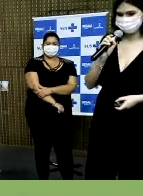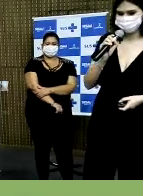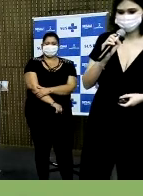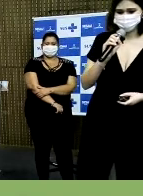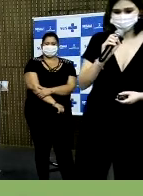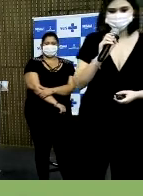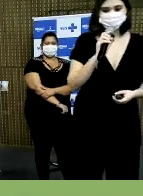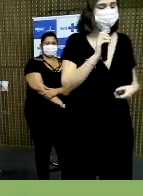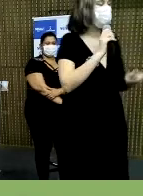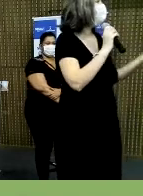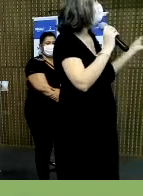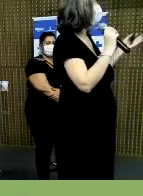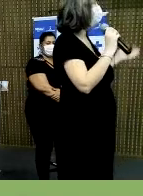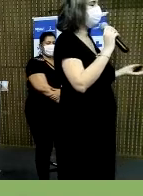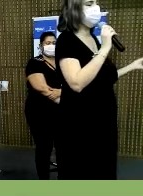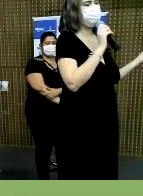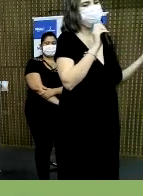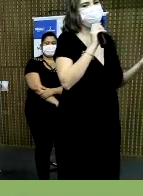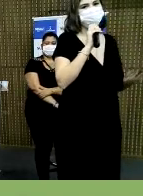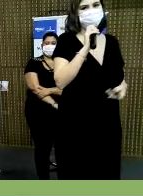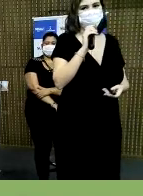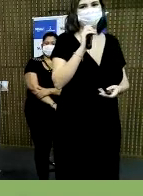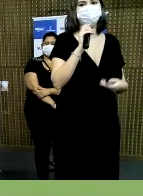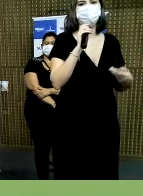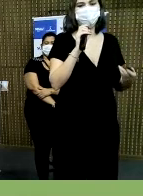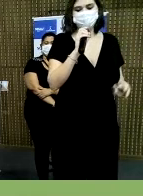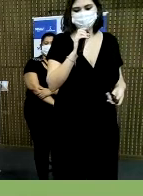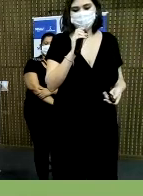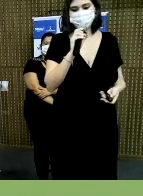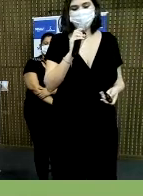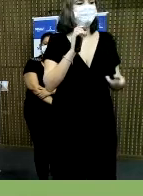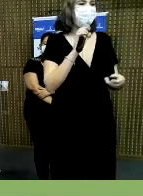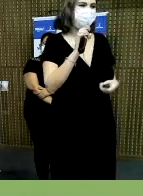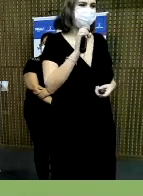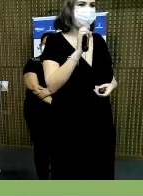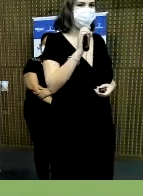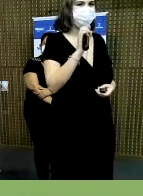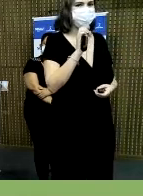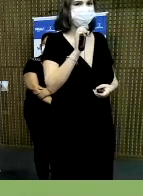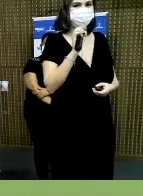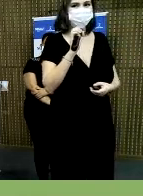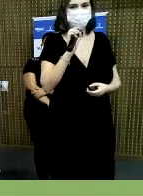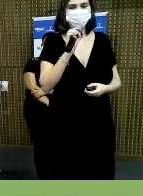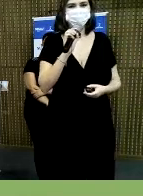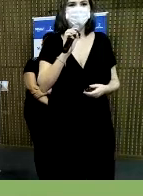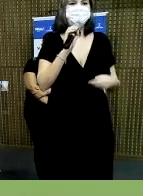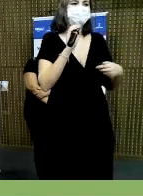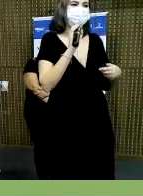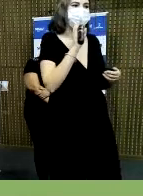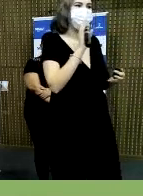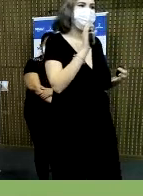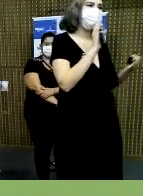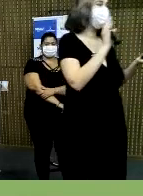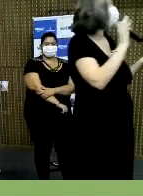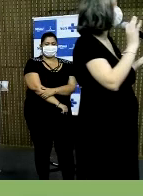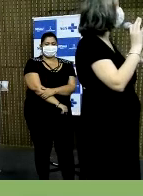solicitamos. Um indicador abaixo da média que foi comentado é em relação à avaliação do pé diabético, que nós